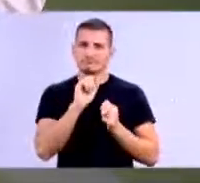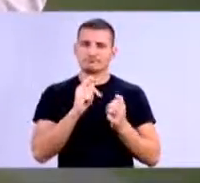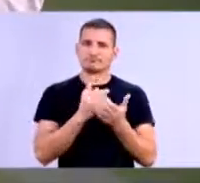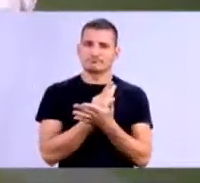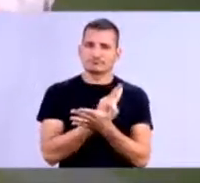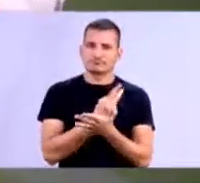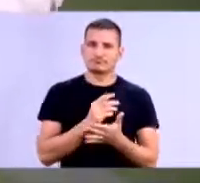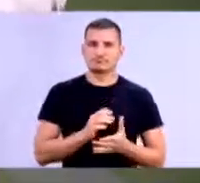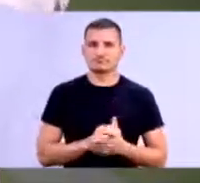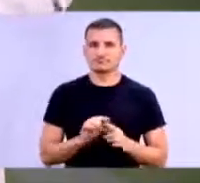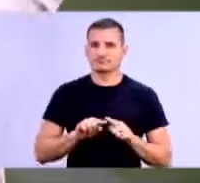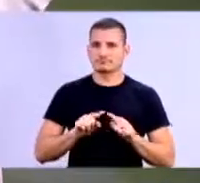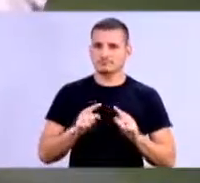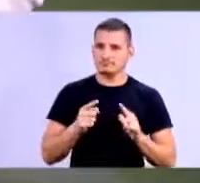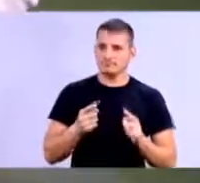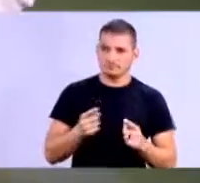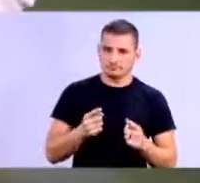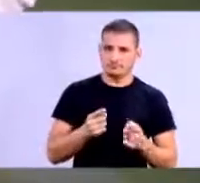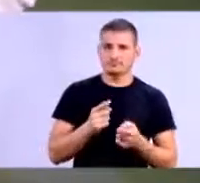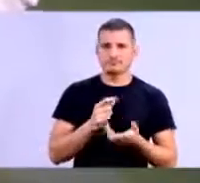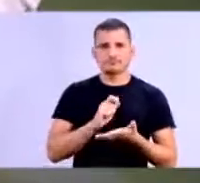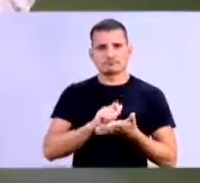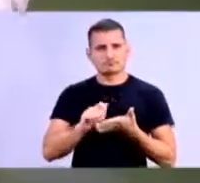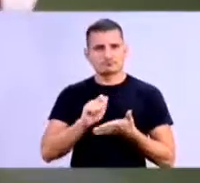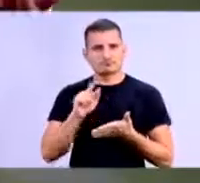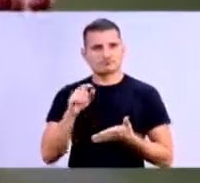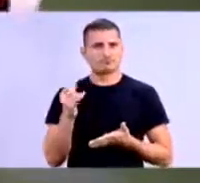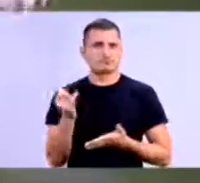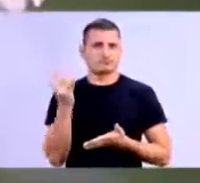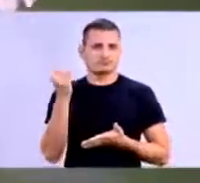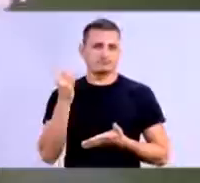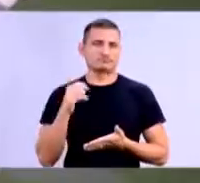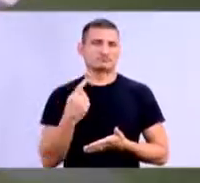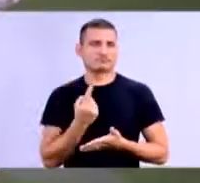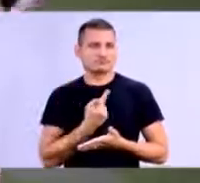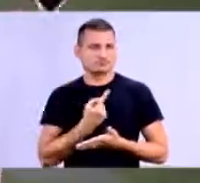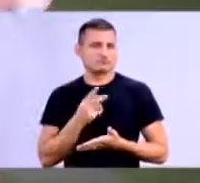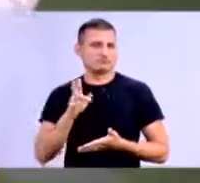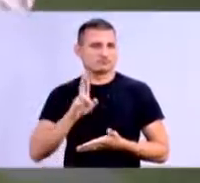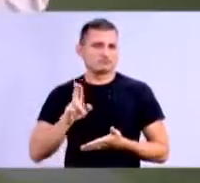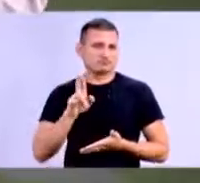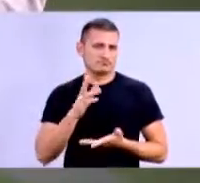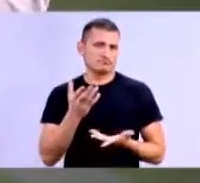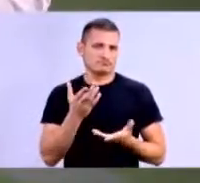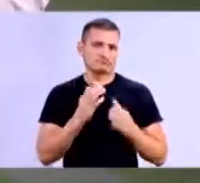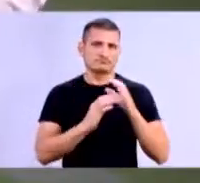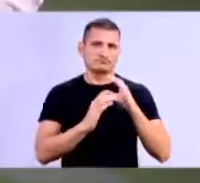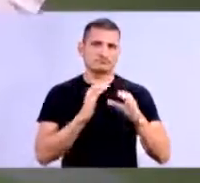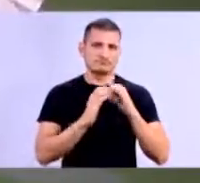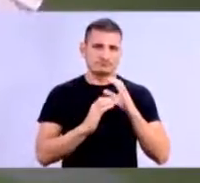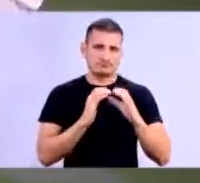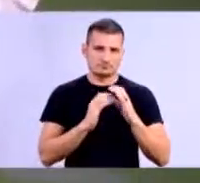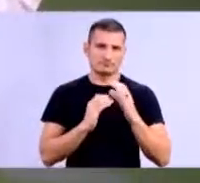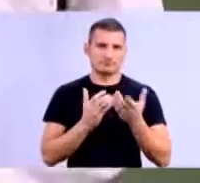acontecido. Porém, a escrita é fundamental para nós que usamos ela para nos comunicar e nos fazer entender.